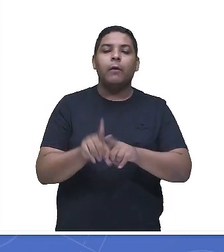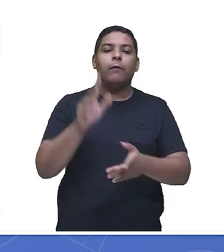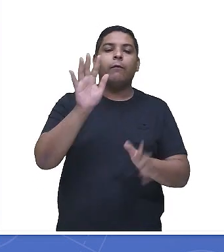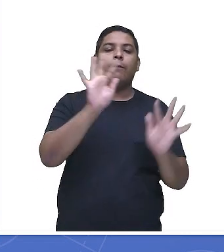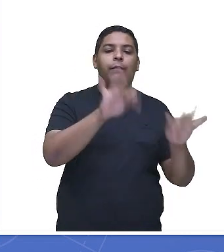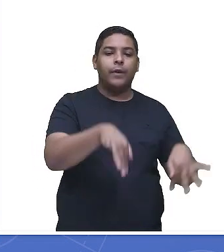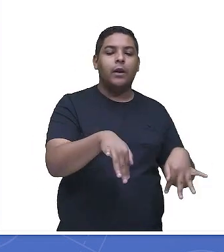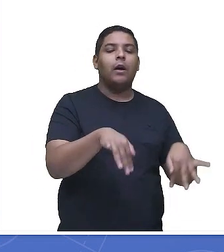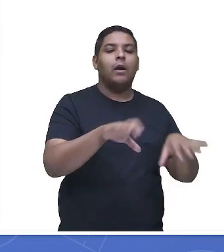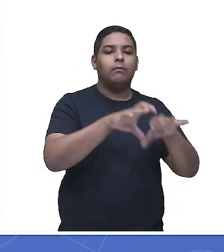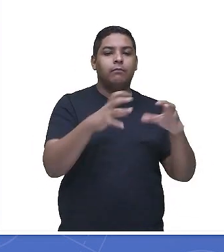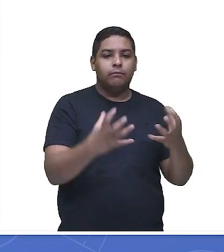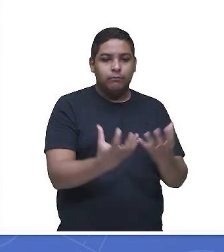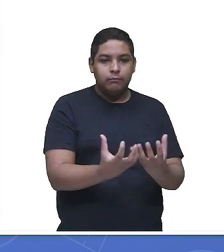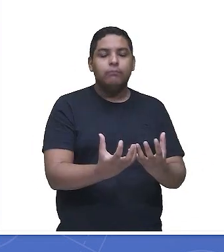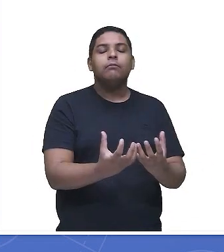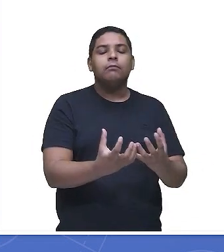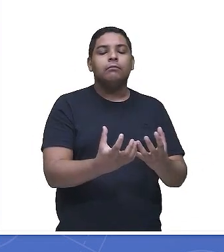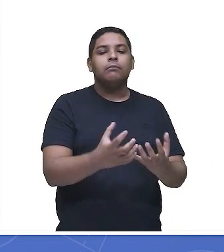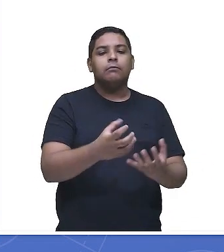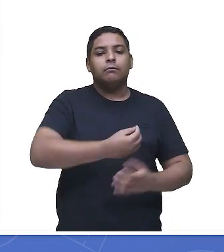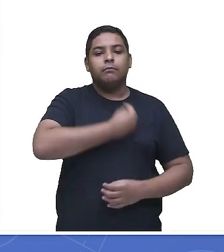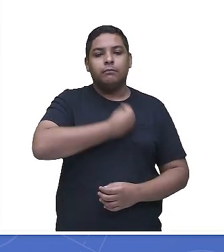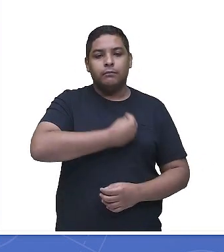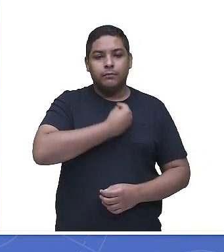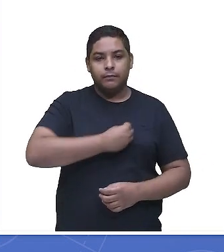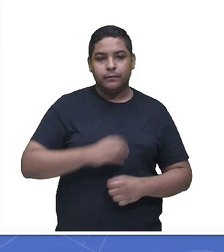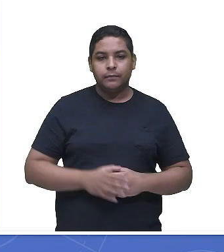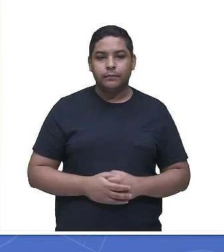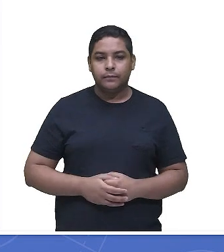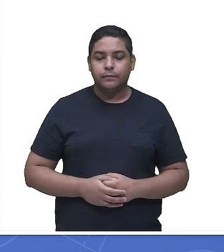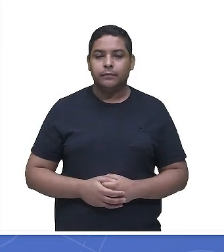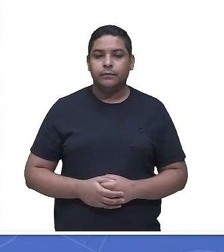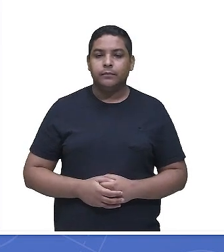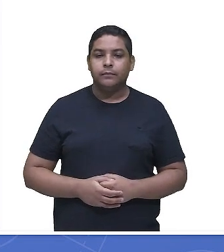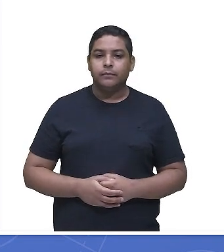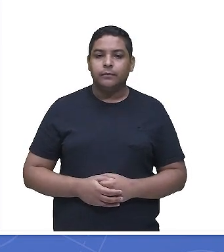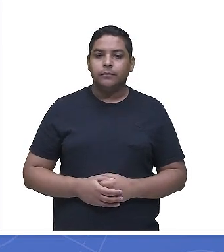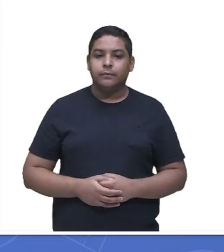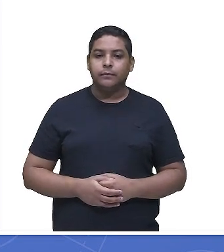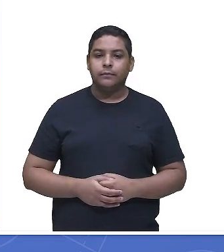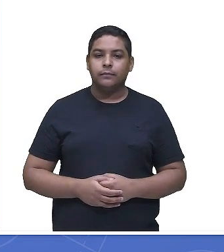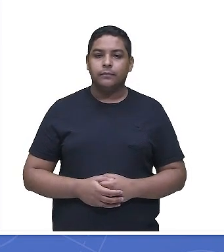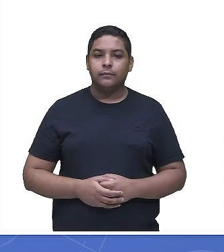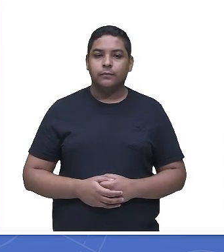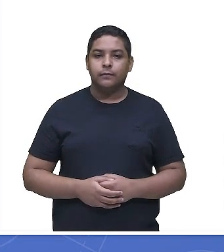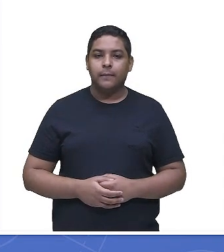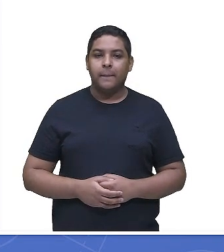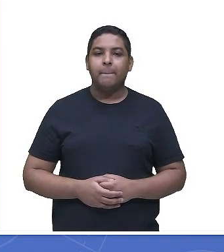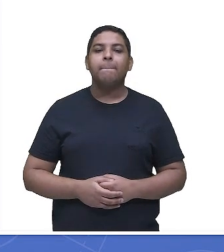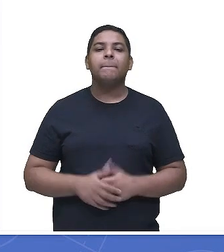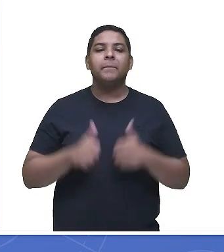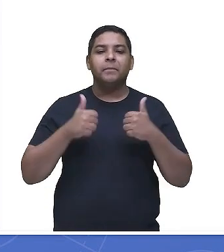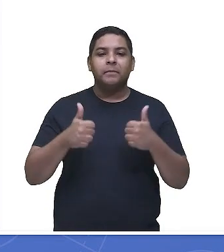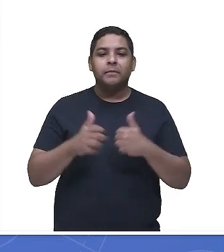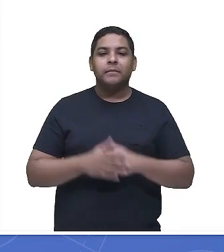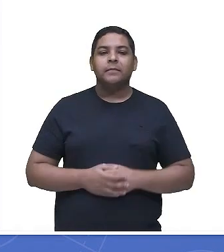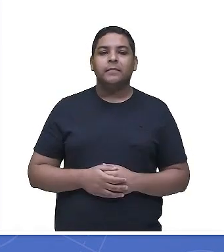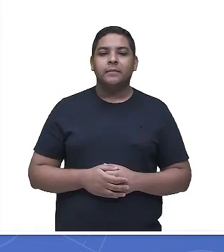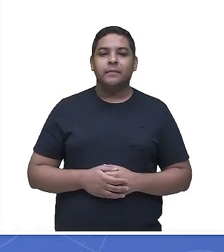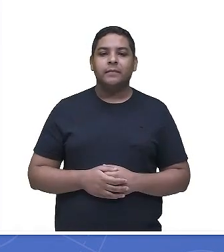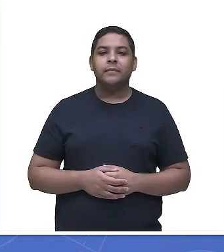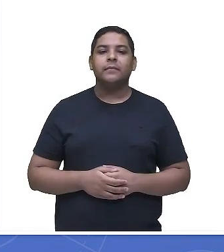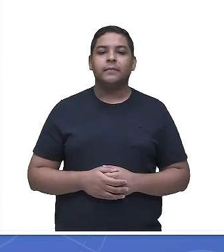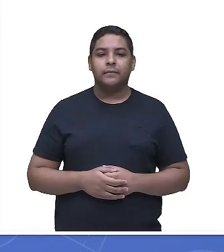vivos habitam ou é o conjunto de todos os ecossistemas. Beleza? Gente... Reitero,